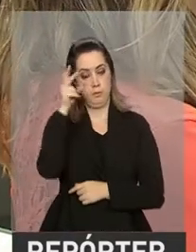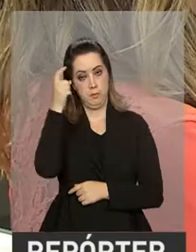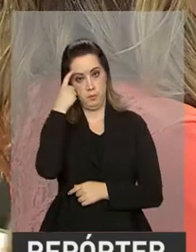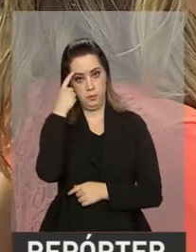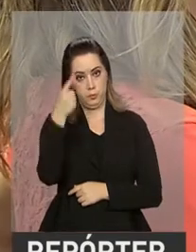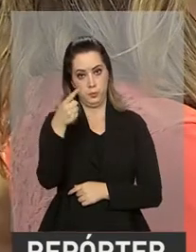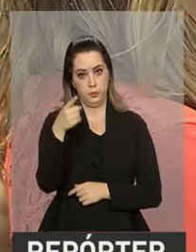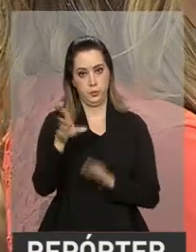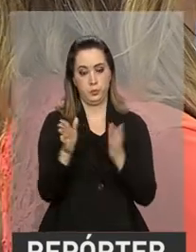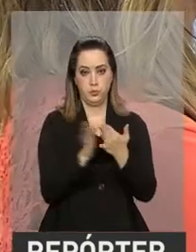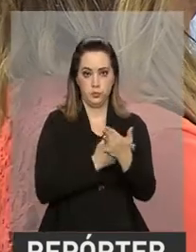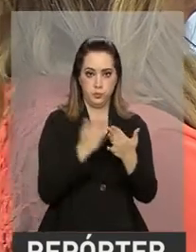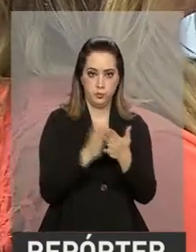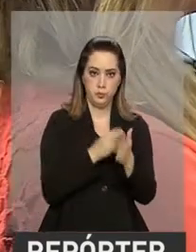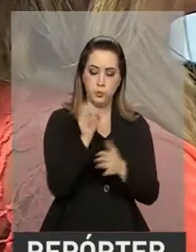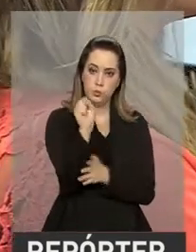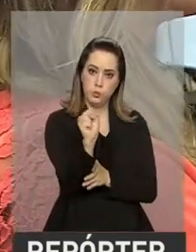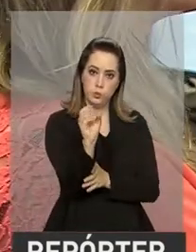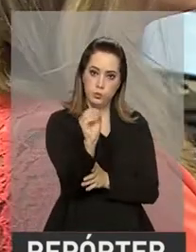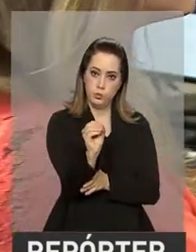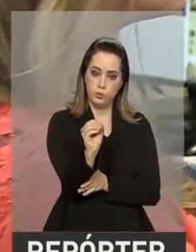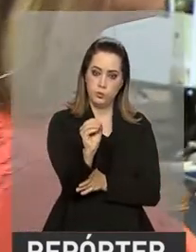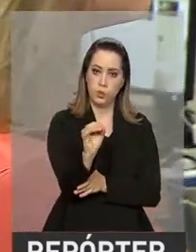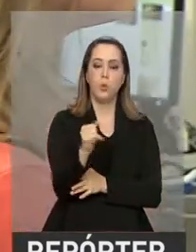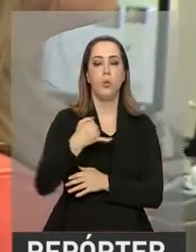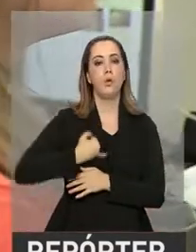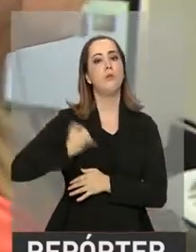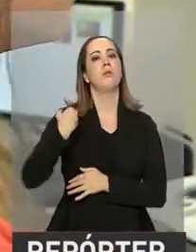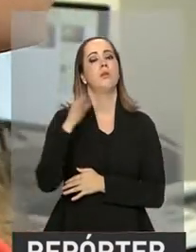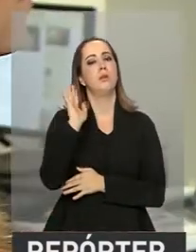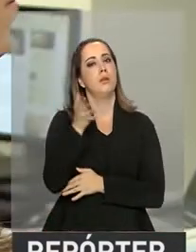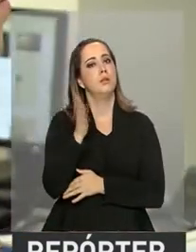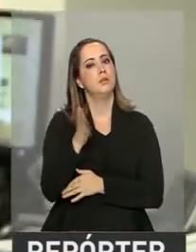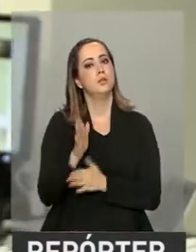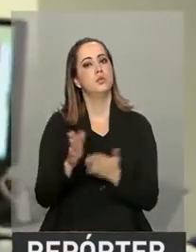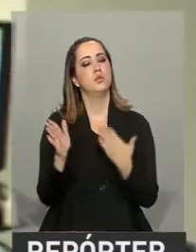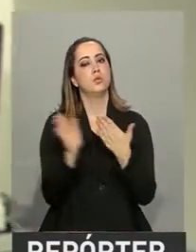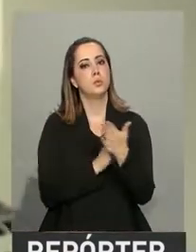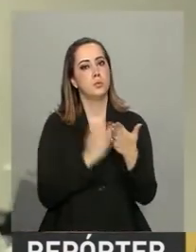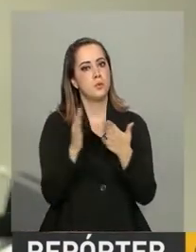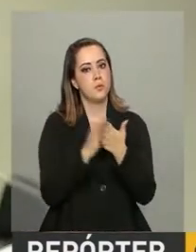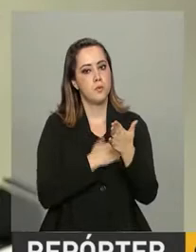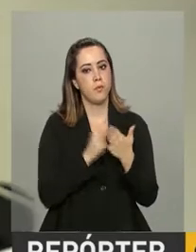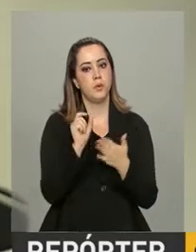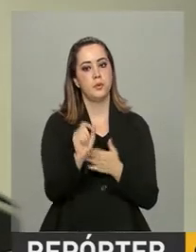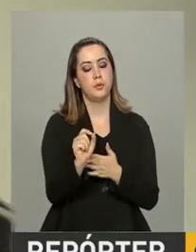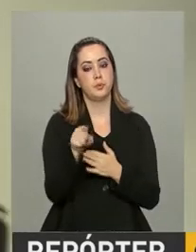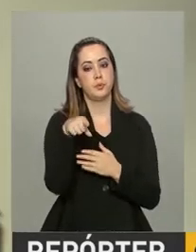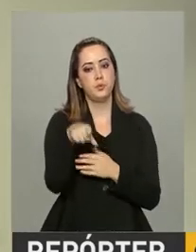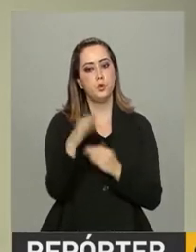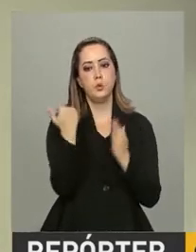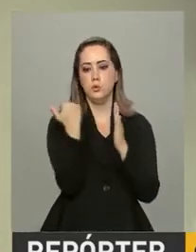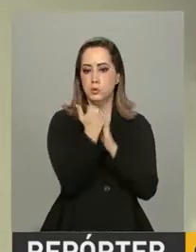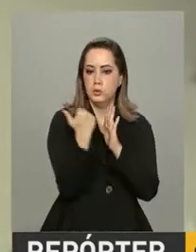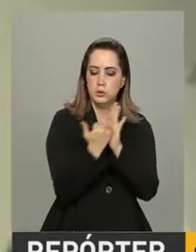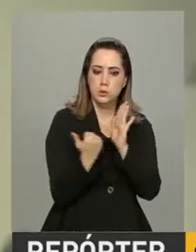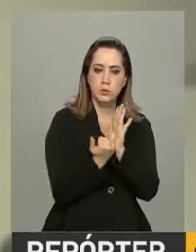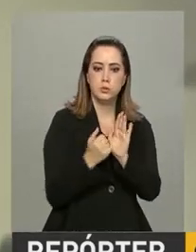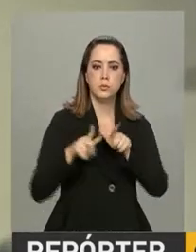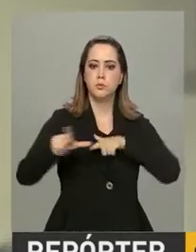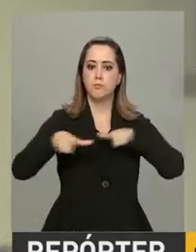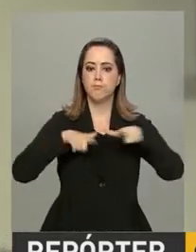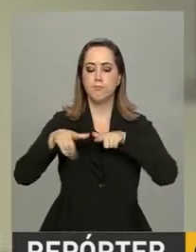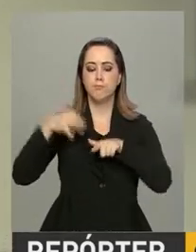didático vai completar 80 anos a primeira edição do livro didático 80 anos tem um programa que está plenamente